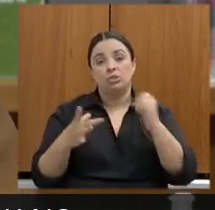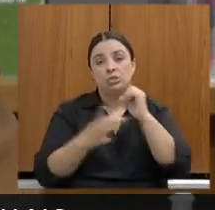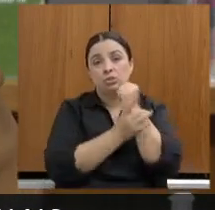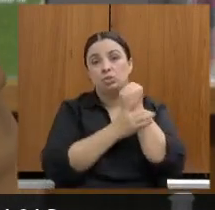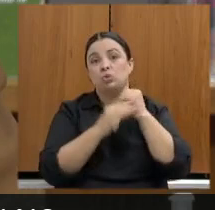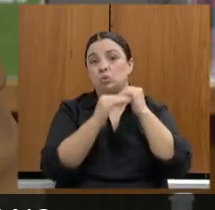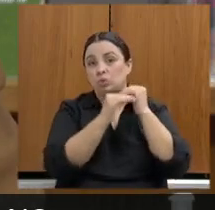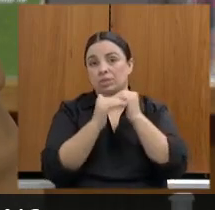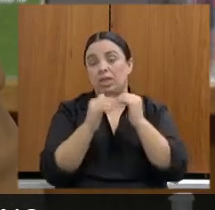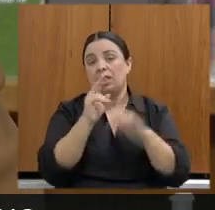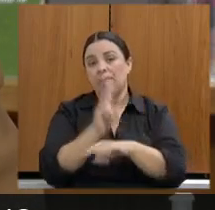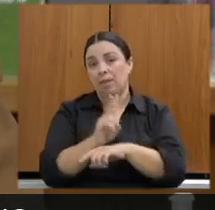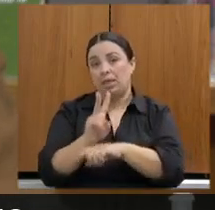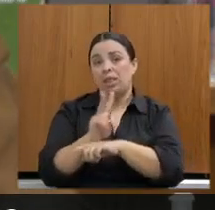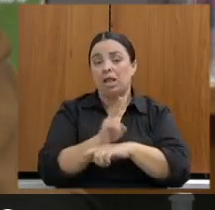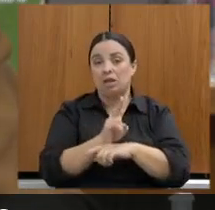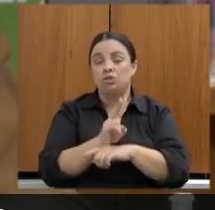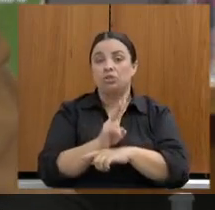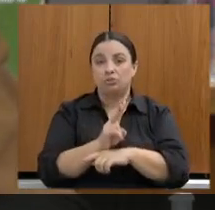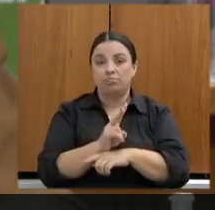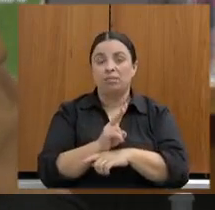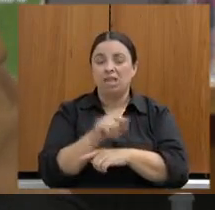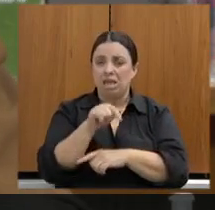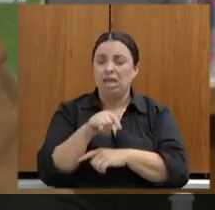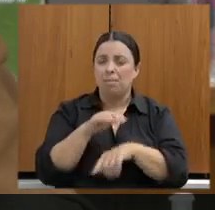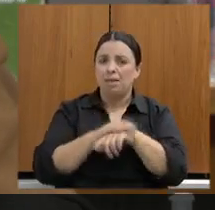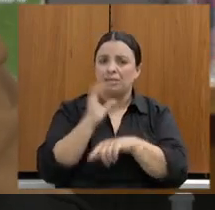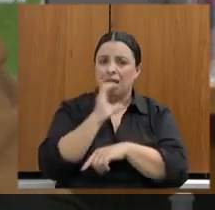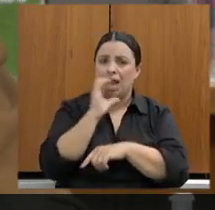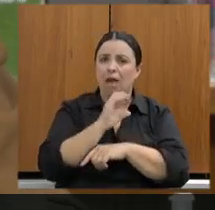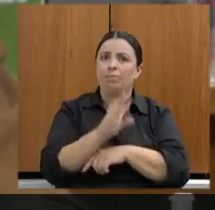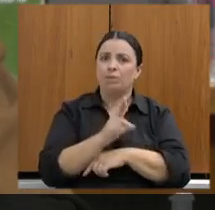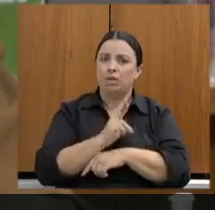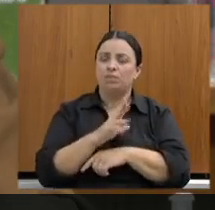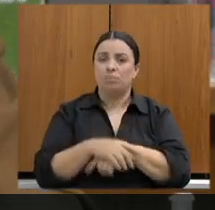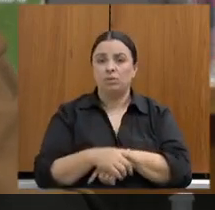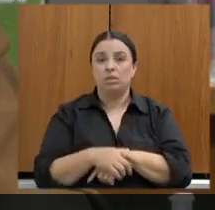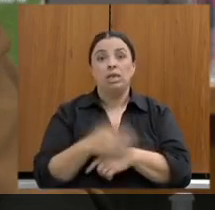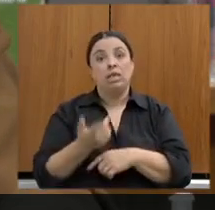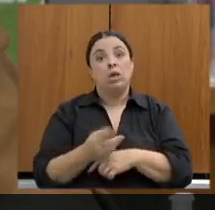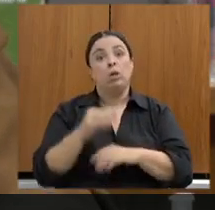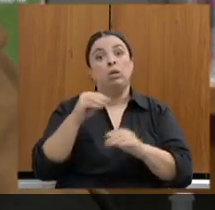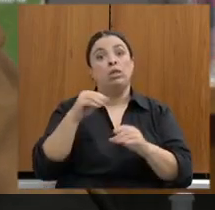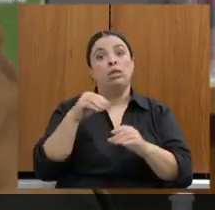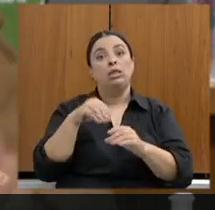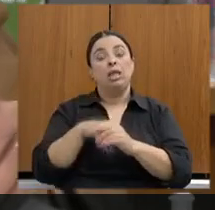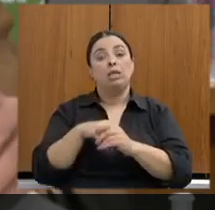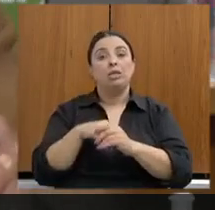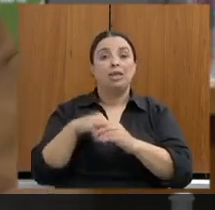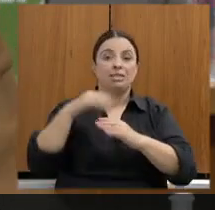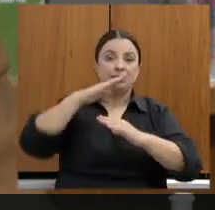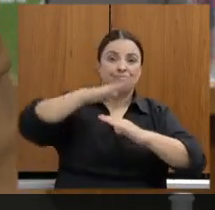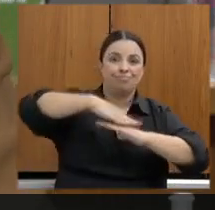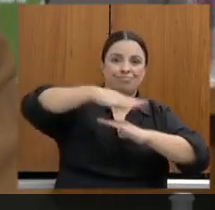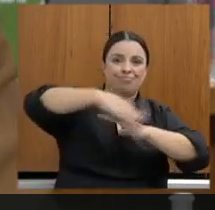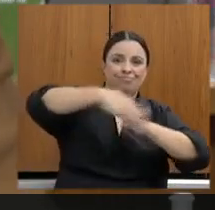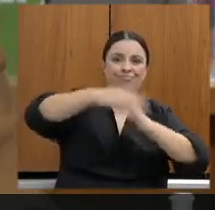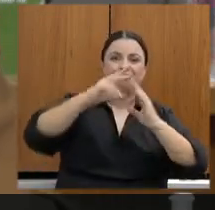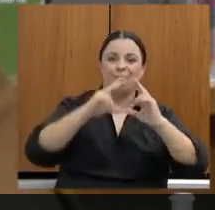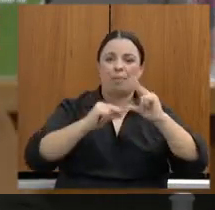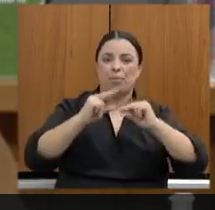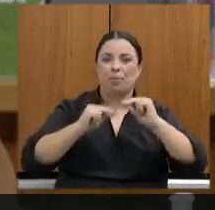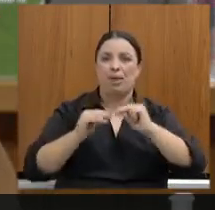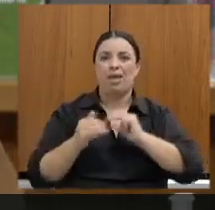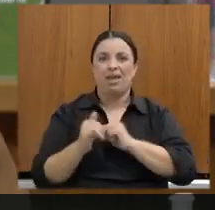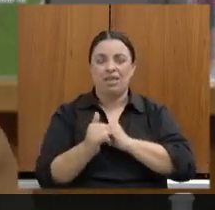com um retorno rápido né então nós estamos captando essas essa essas dentro dessas usinas né de foto voltar que é um dos nossos projetos